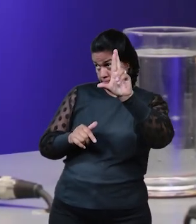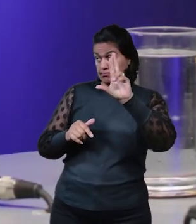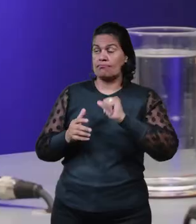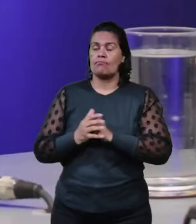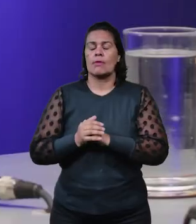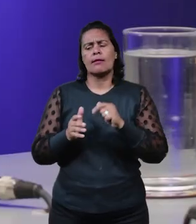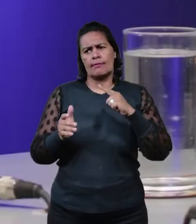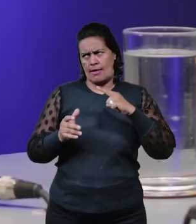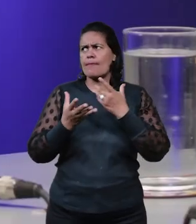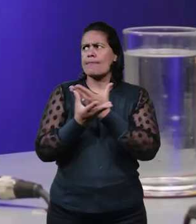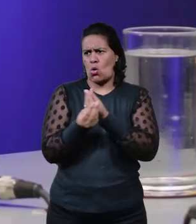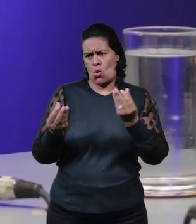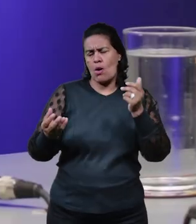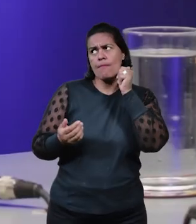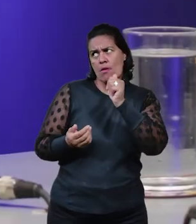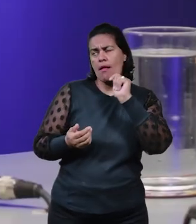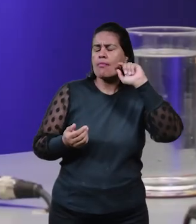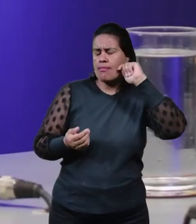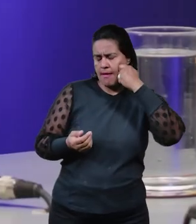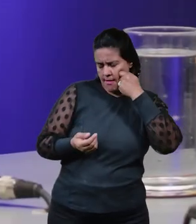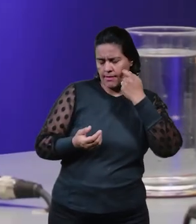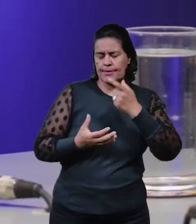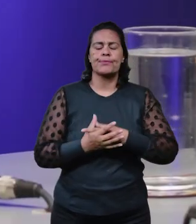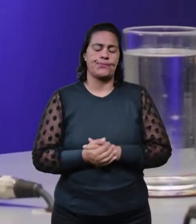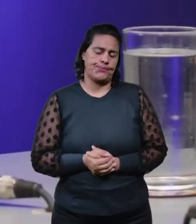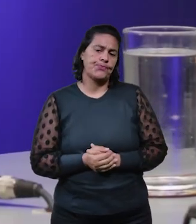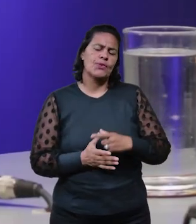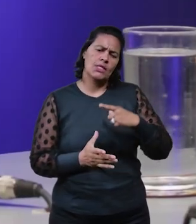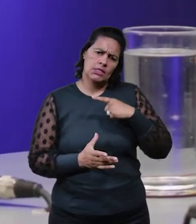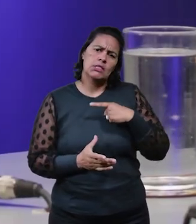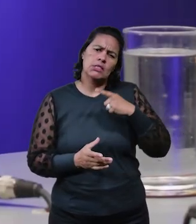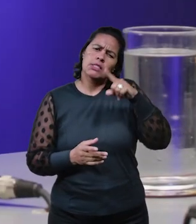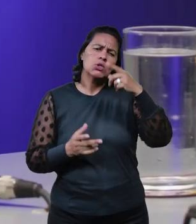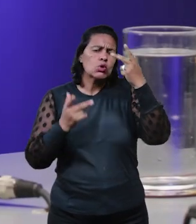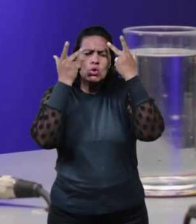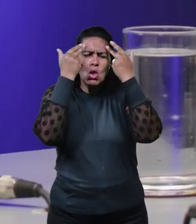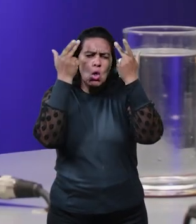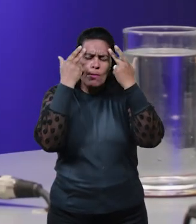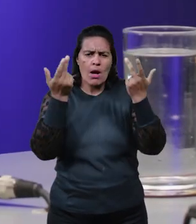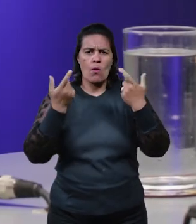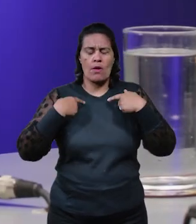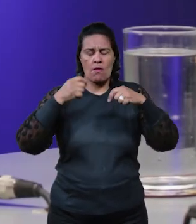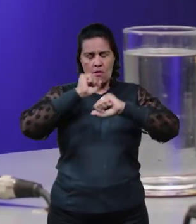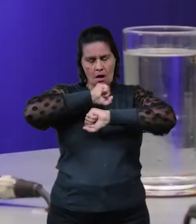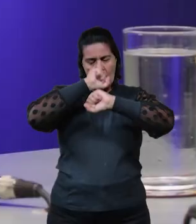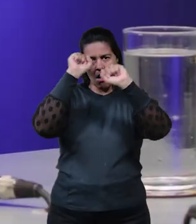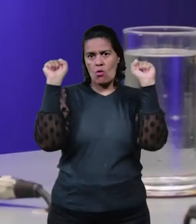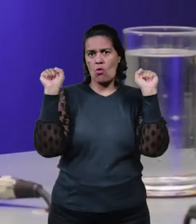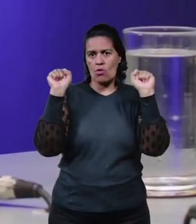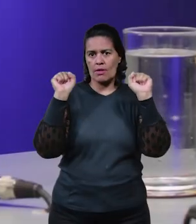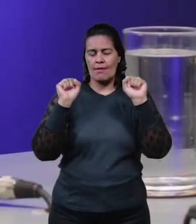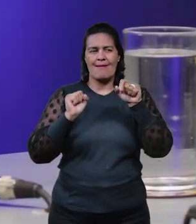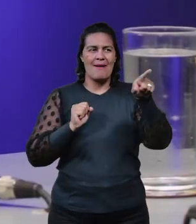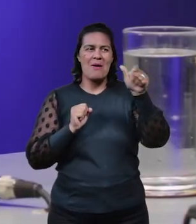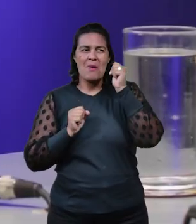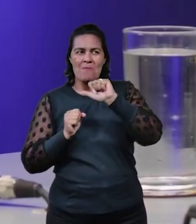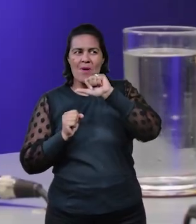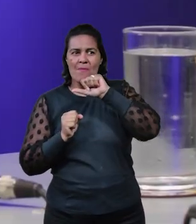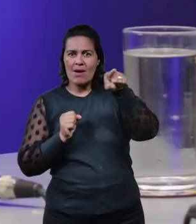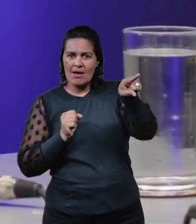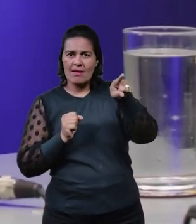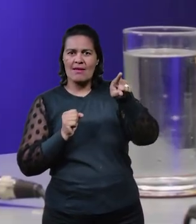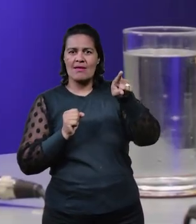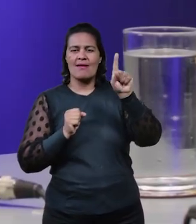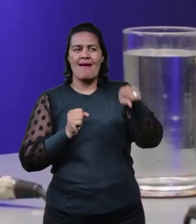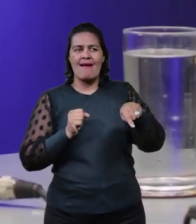negras. E era muito comum, assim, durante toda a minha infância, acordar nos dias de folga da minha mãe e ter uma